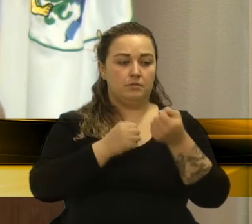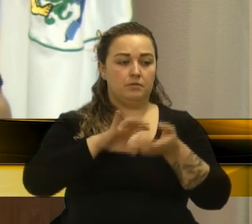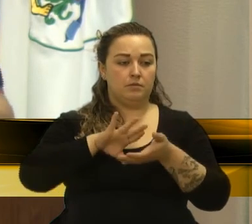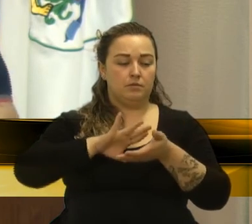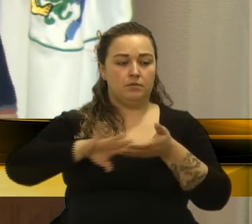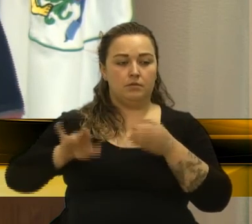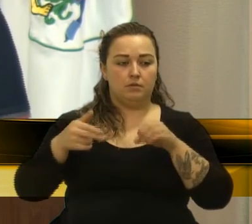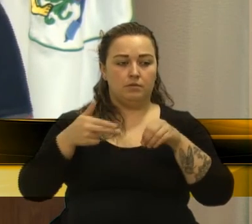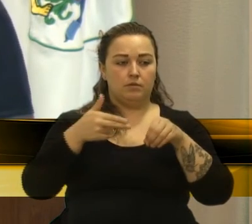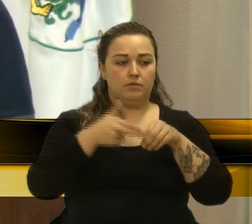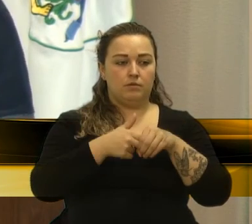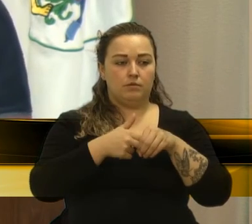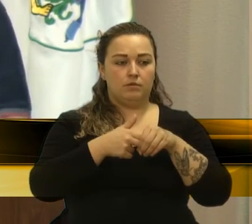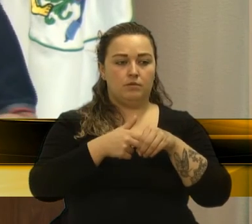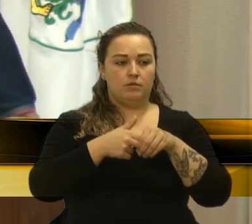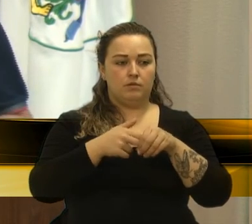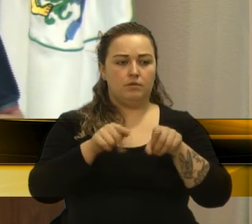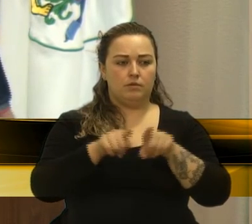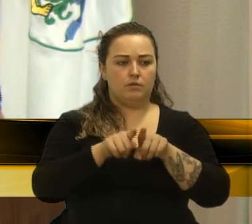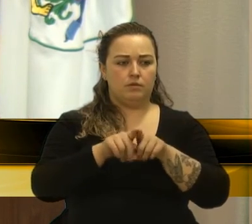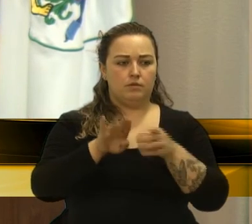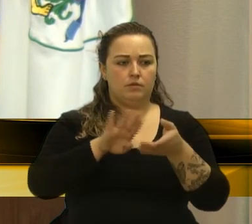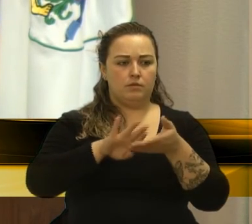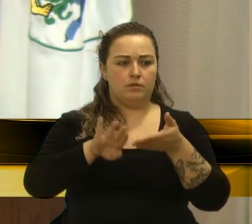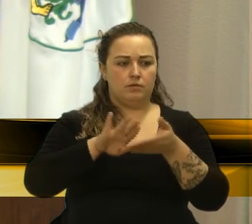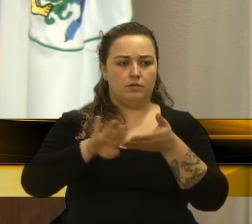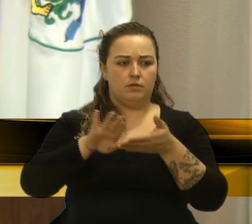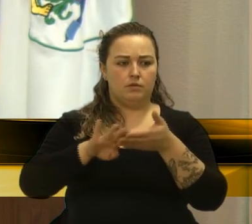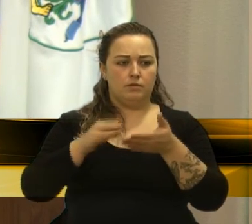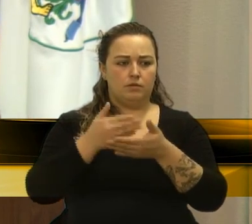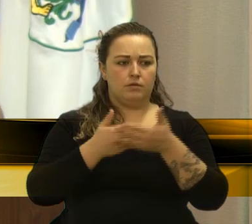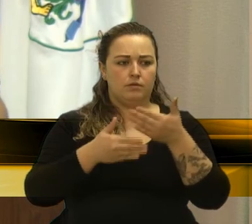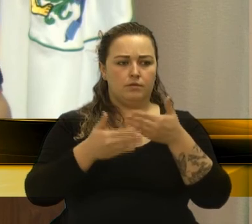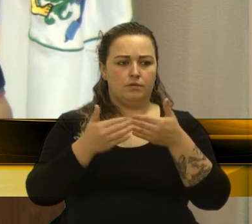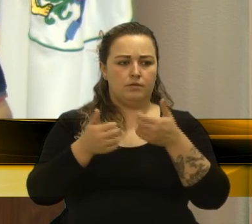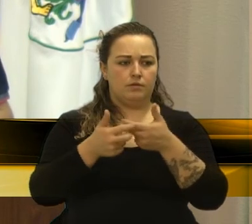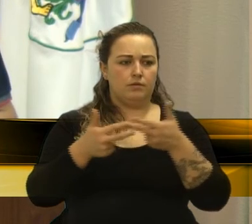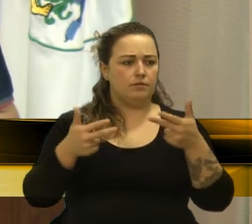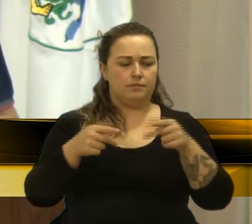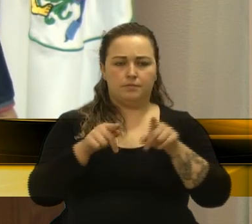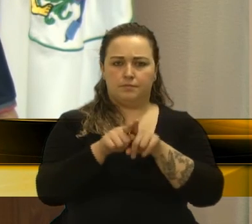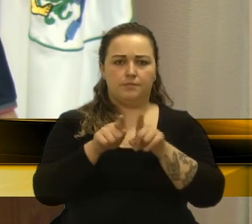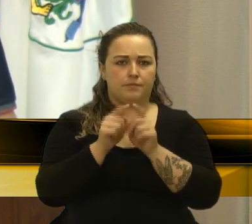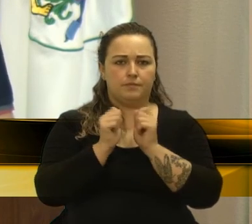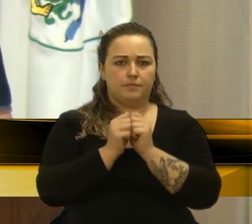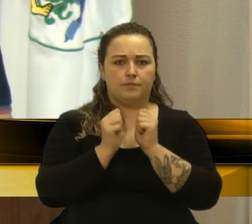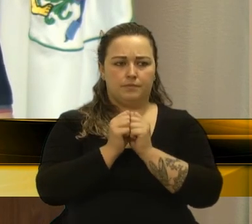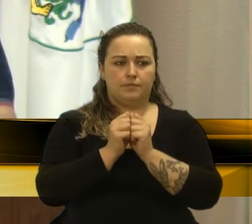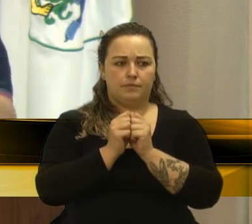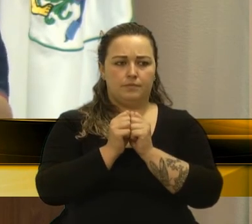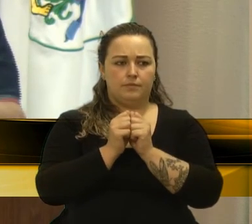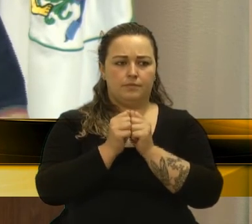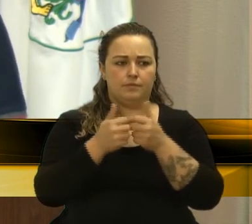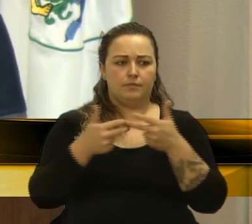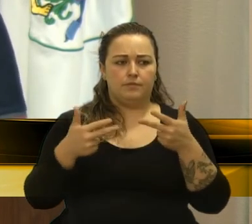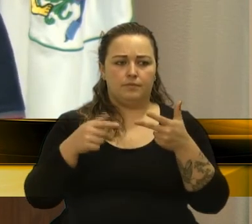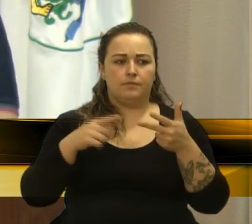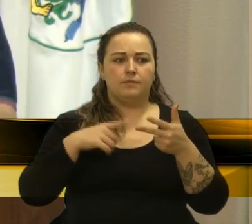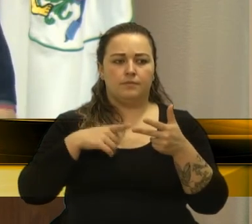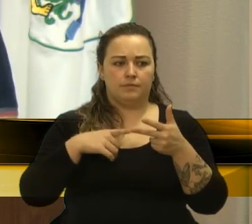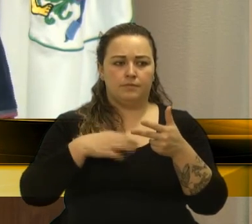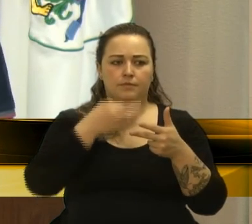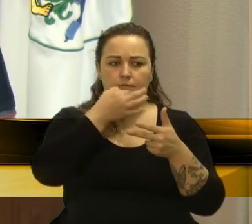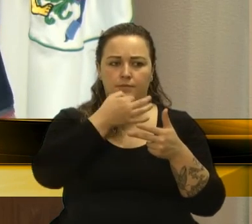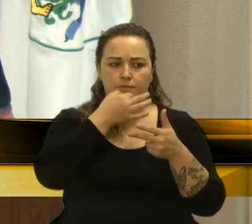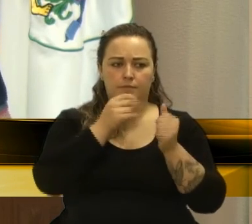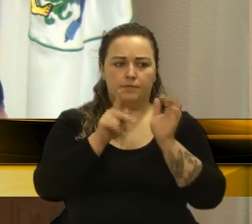combustível, retirando armamentos, para que o batalhão de choque possa atuar aqui em Caxias do Sul e na região da Serra, porque